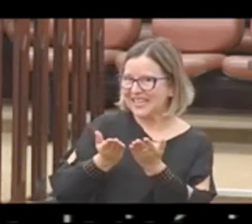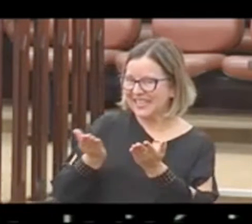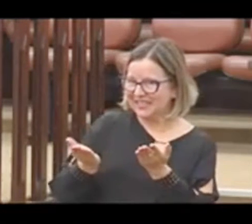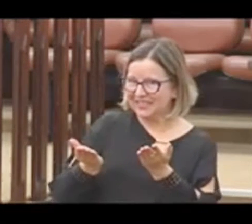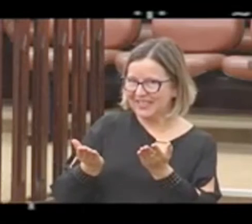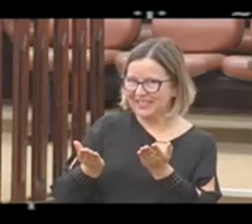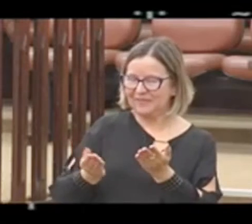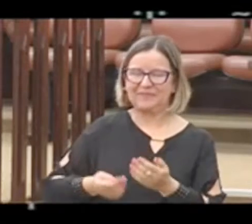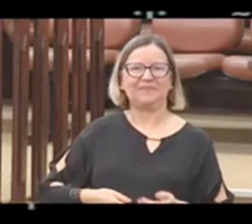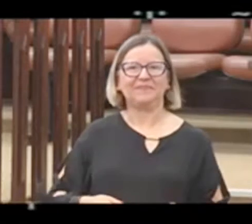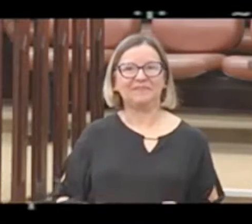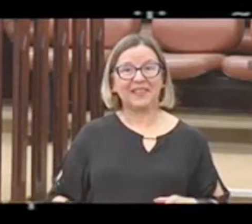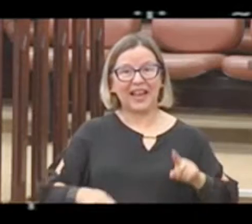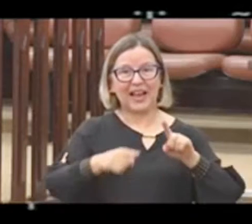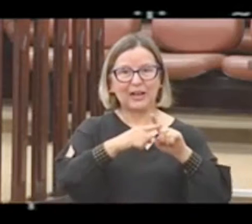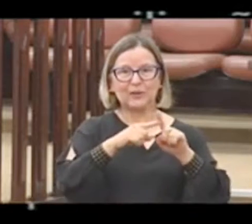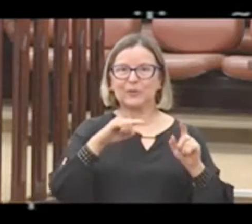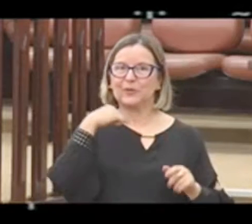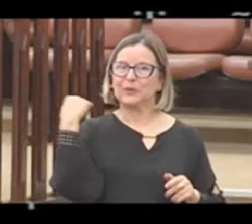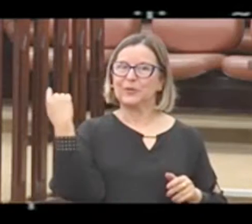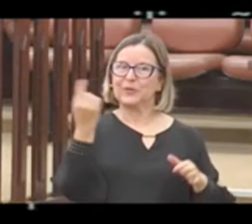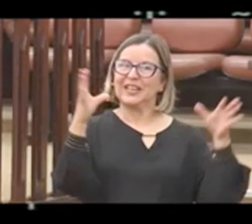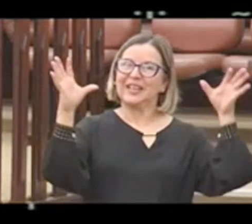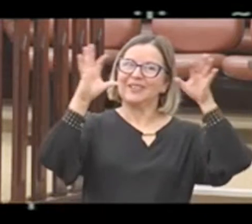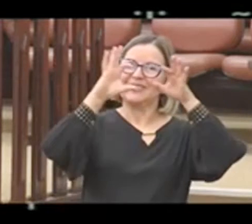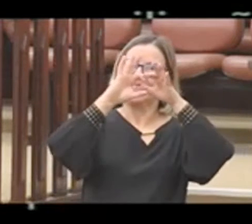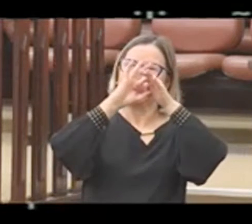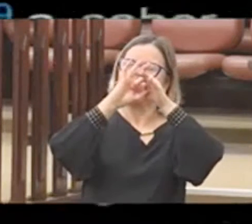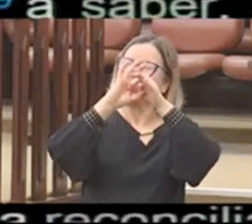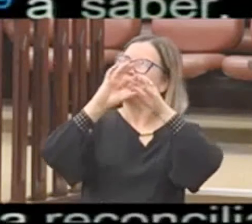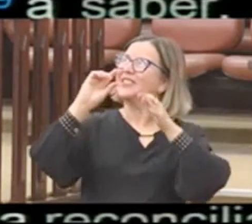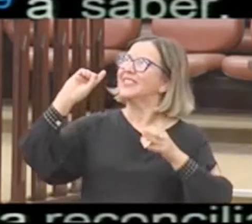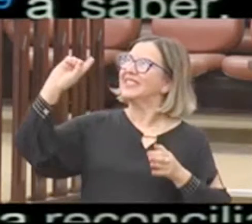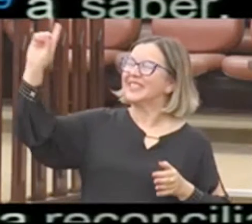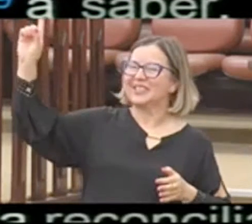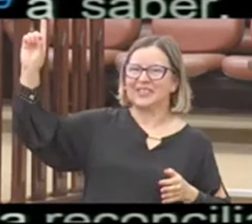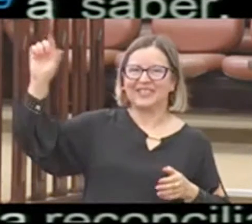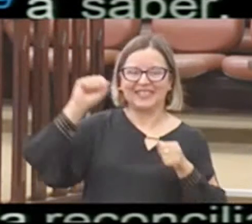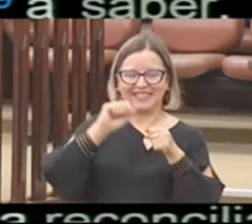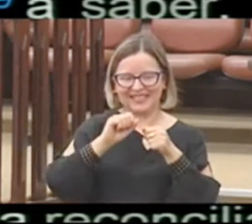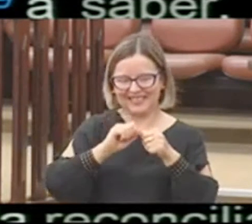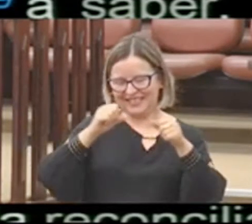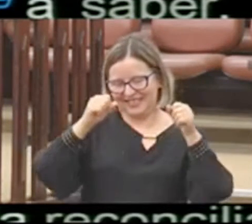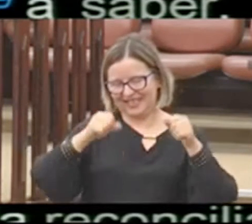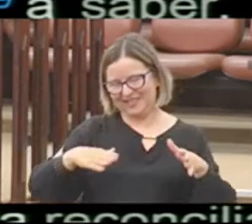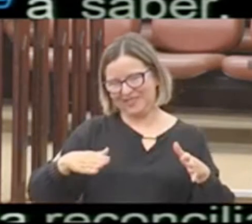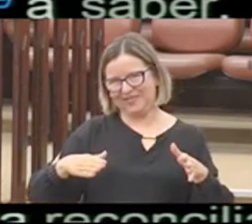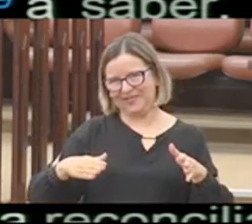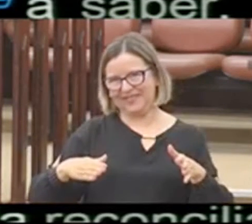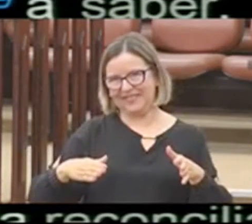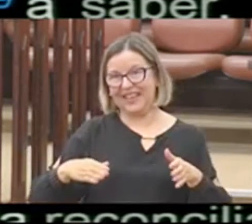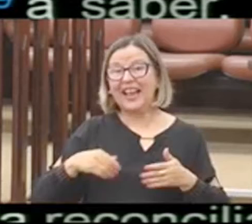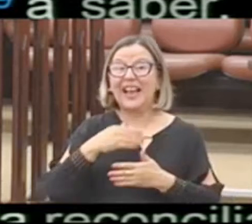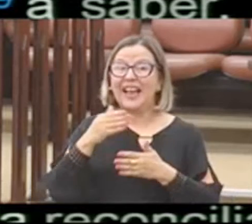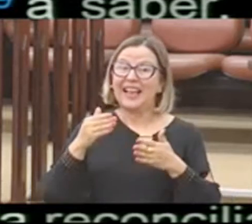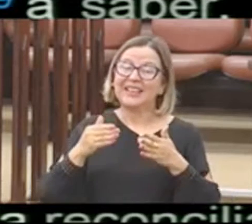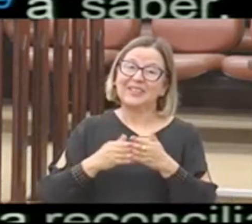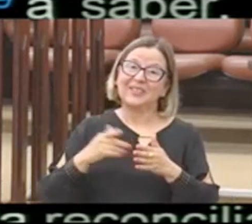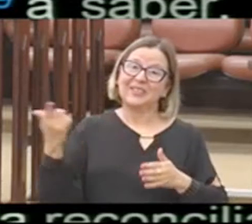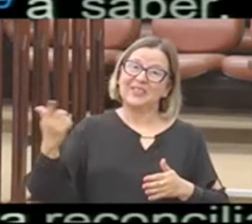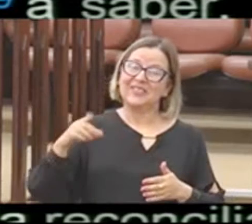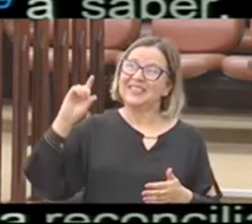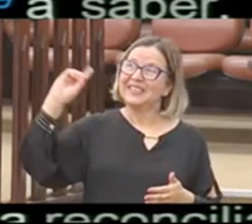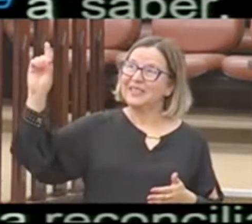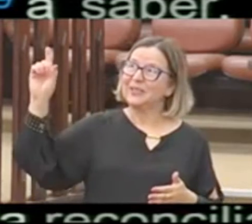o Criador. 2 Coríntios 5:18, primeira parte diz: ora, tudo provém de Deus, que nos reconciliou